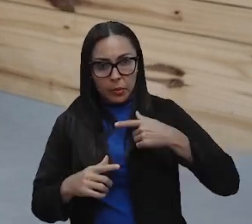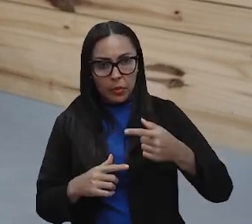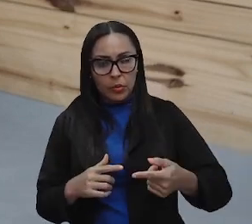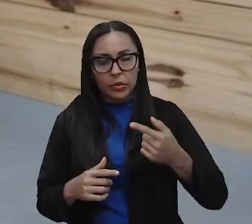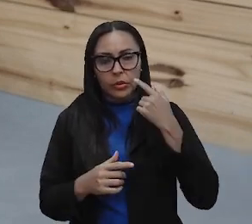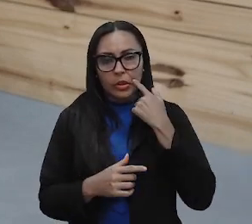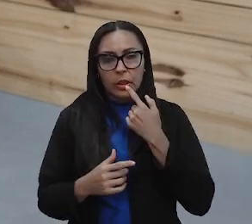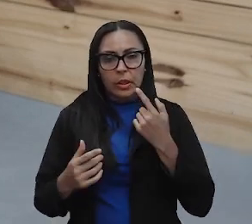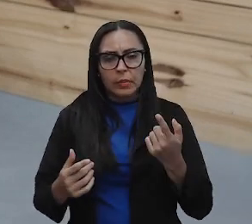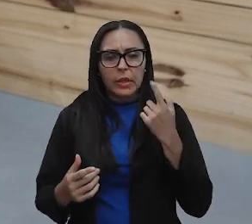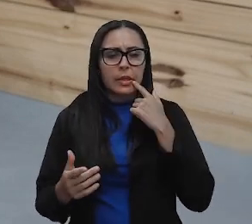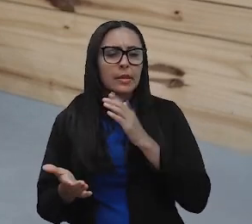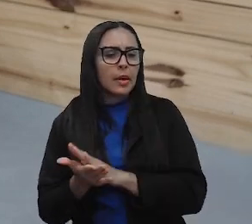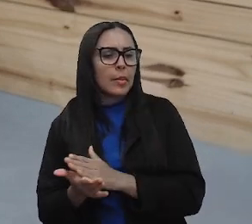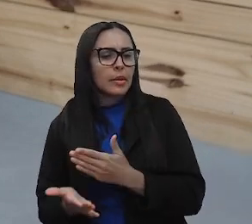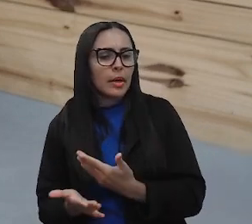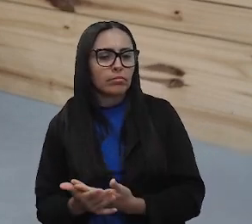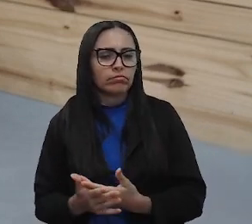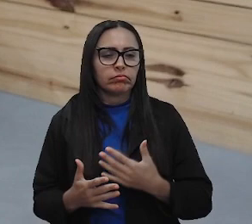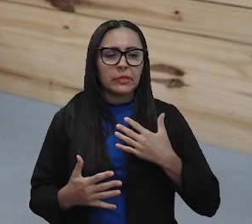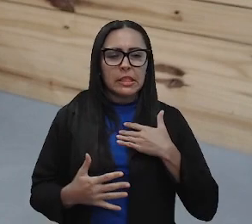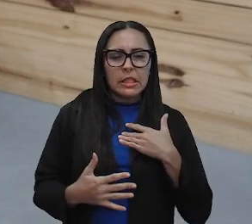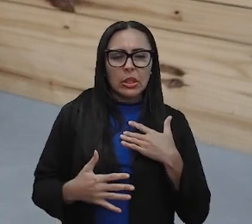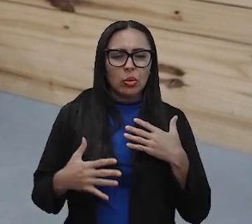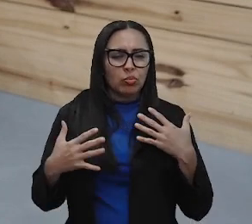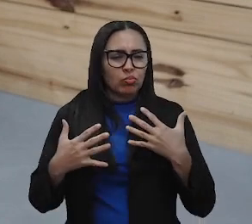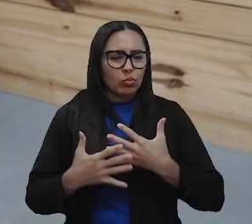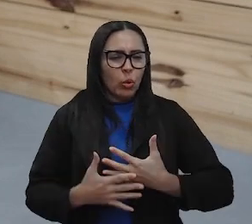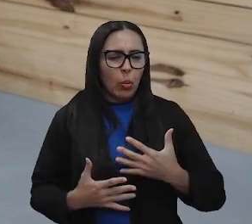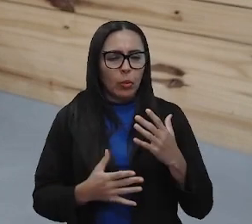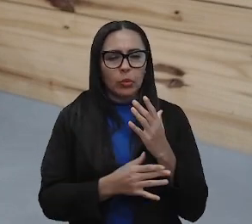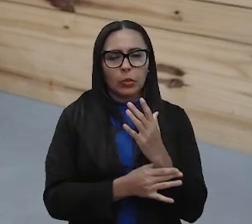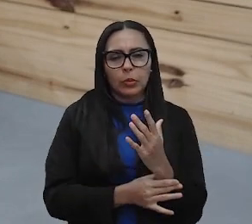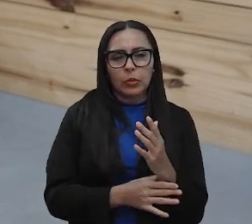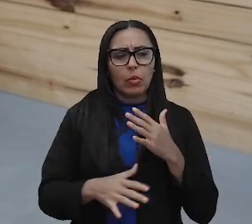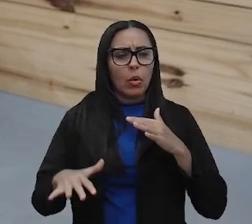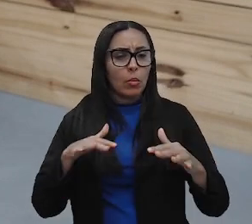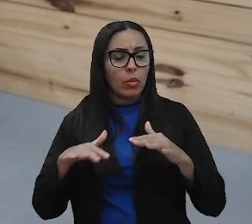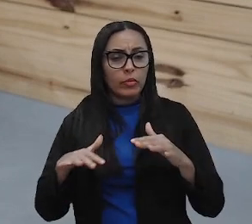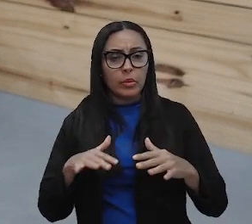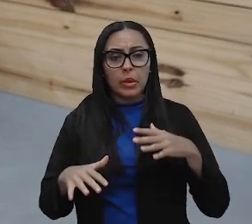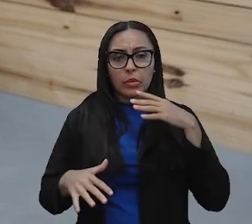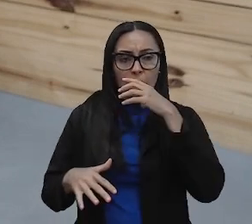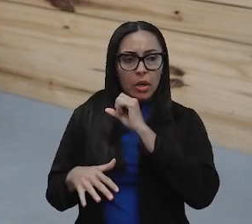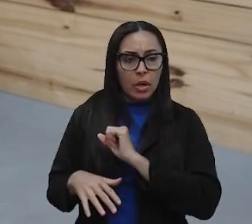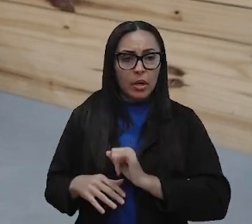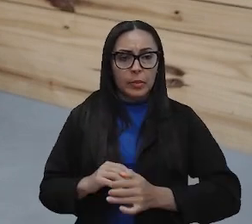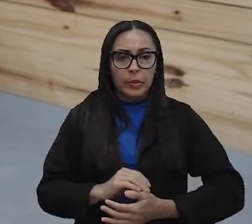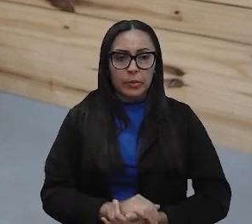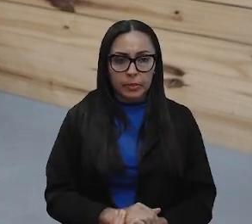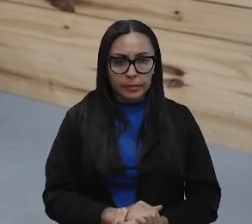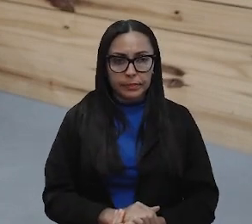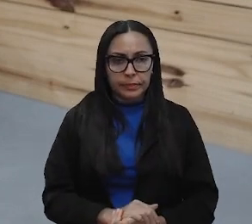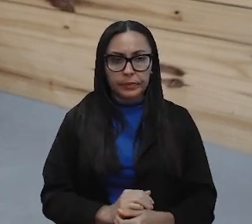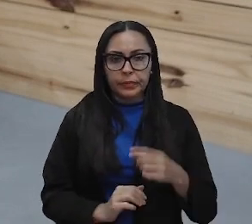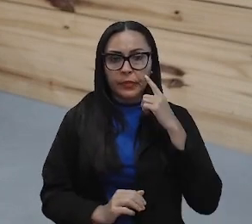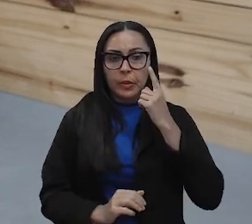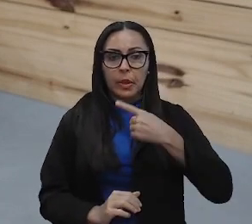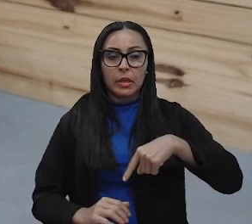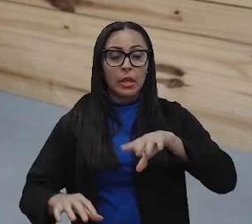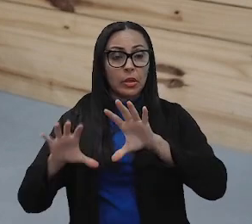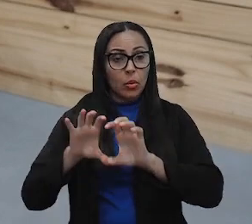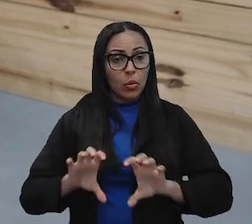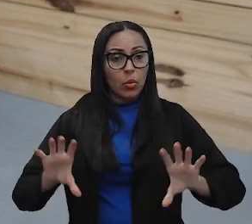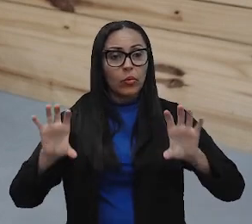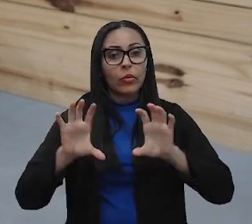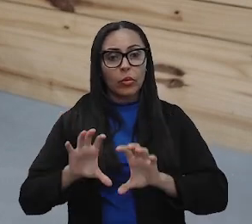terminando de interpretar, está sentindo um incômodo no punho. Qual seria um movimento assim rápido que ele possa fazer para estar dando um conforto para esse